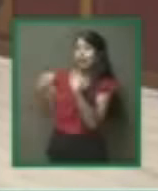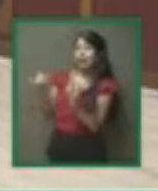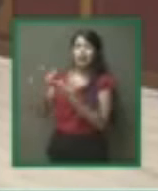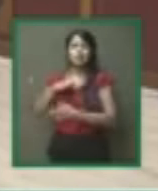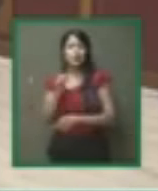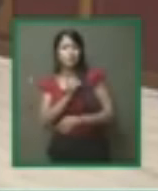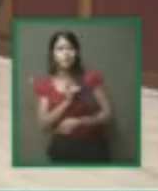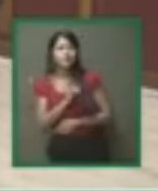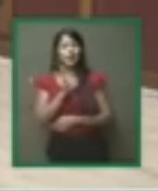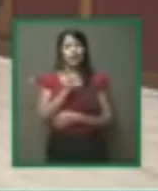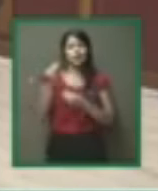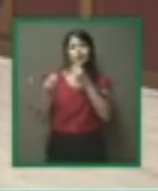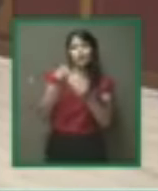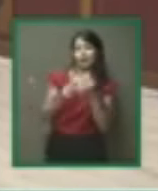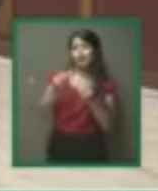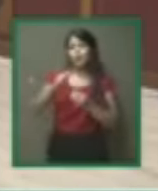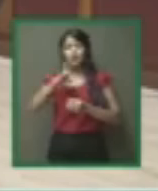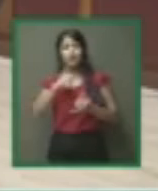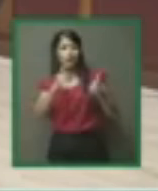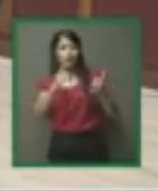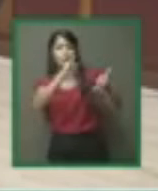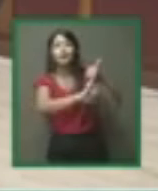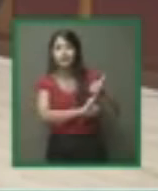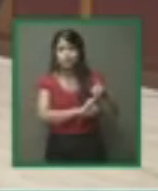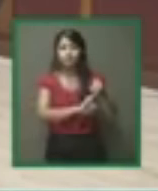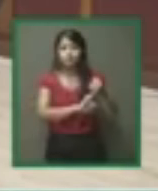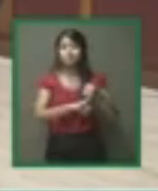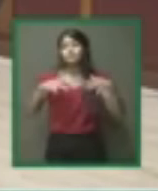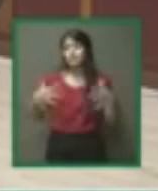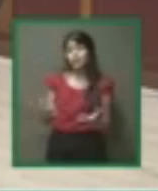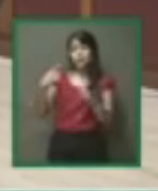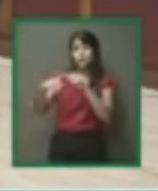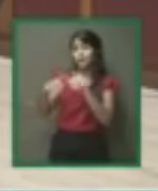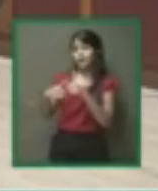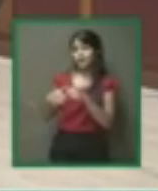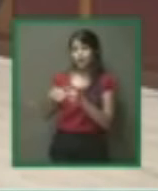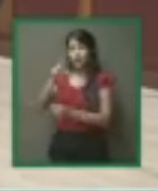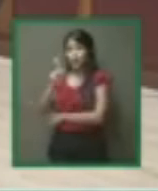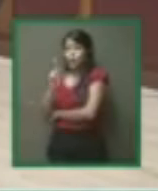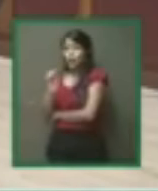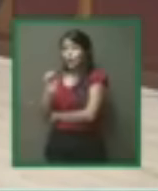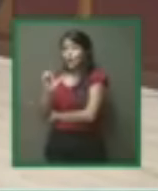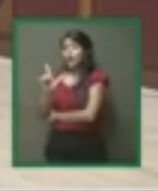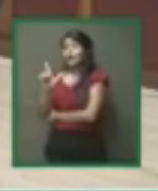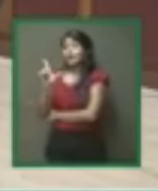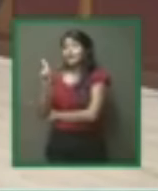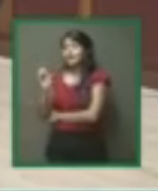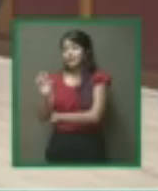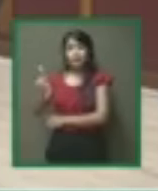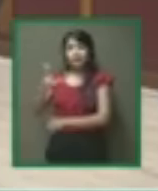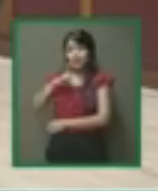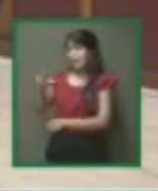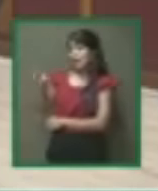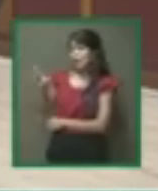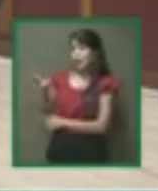Welder descobrir a relação que ele tinha com o Lohan, porque o Welder tinha um irmão que era violento, que esse irmão